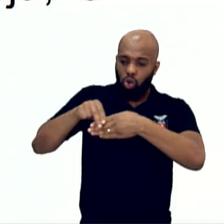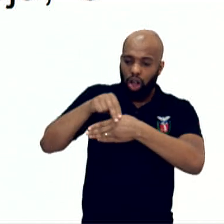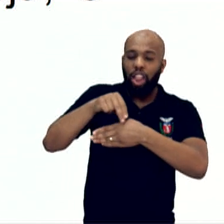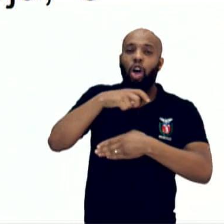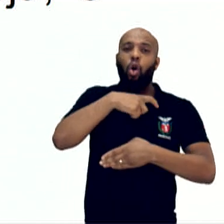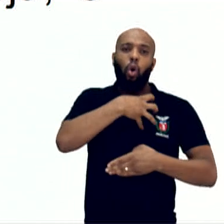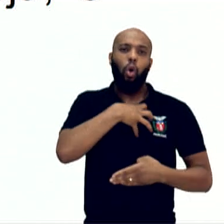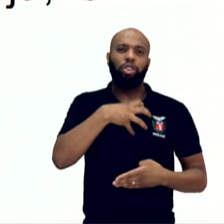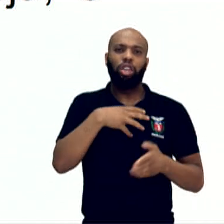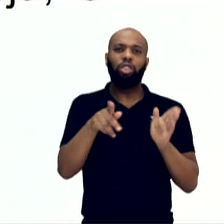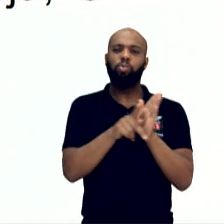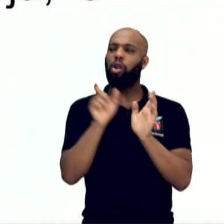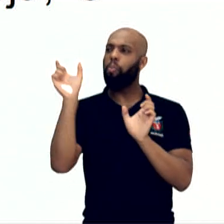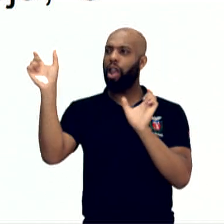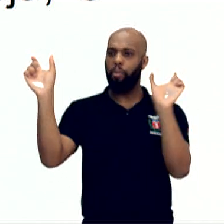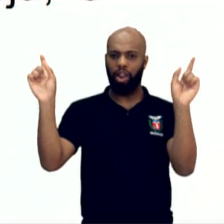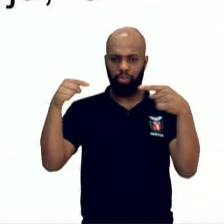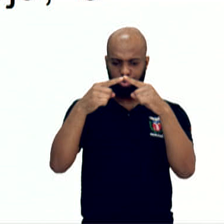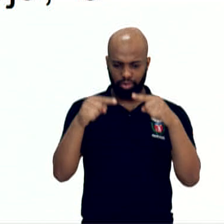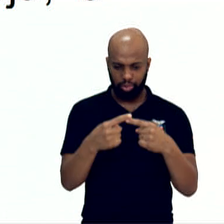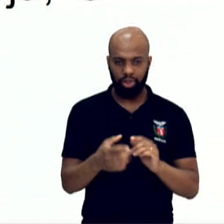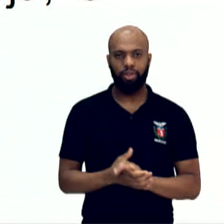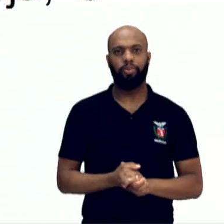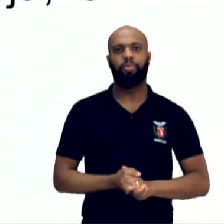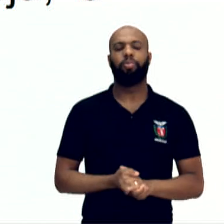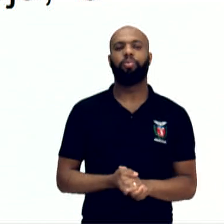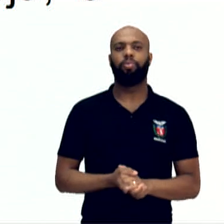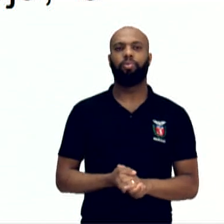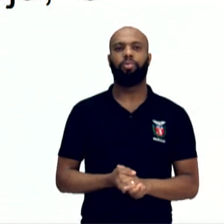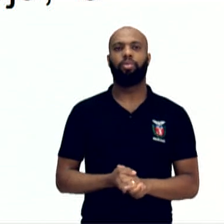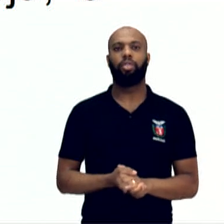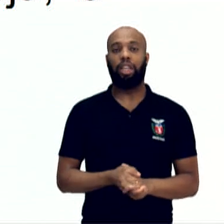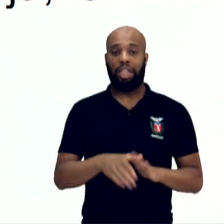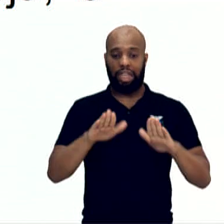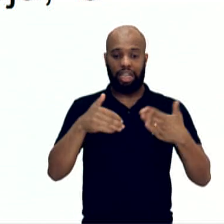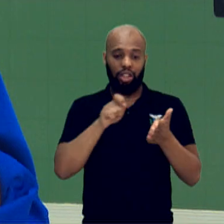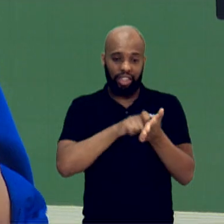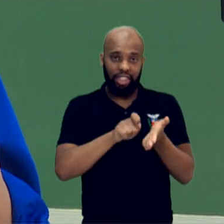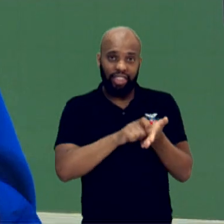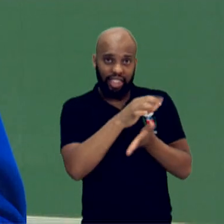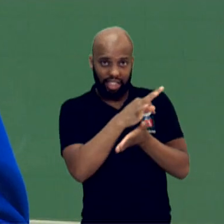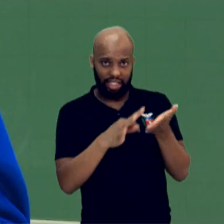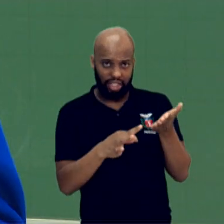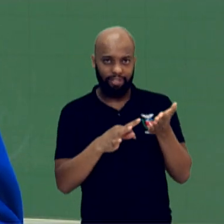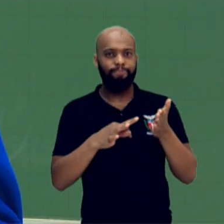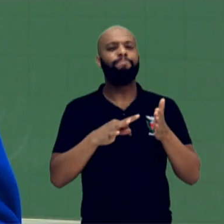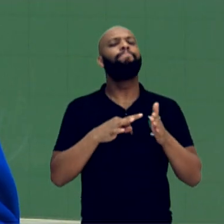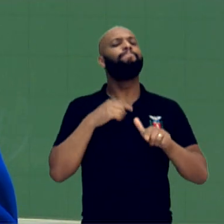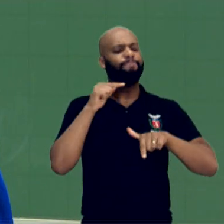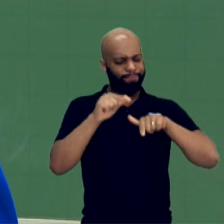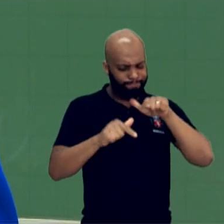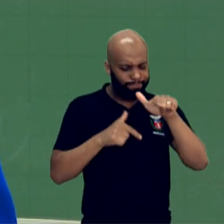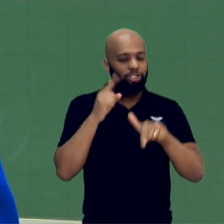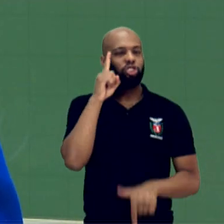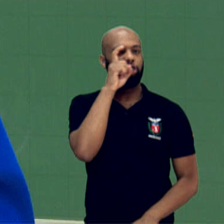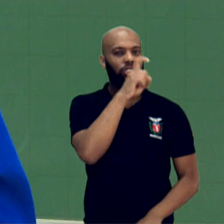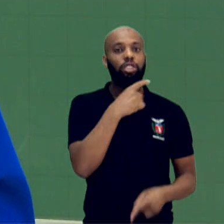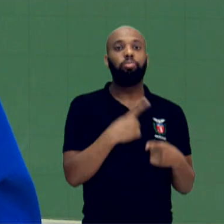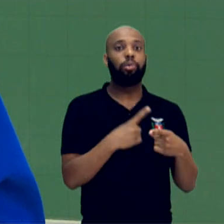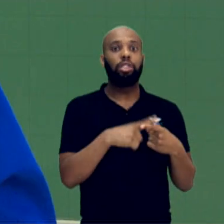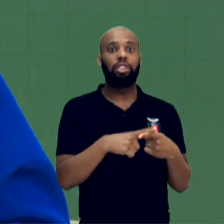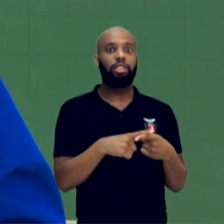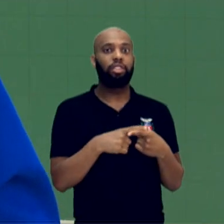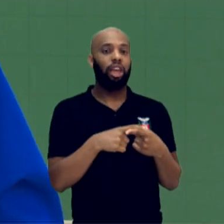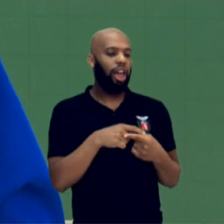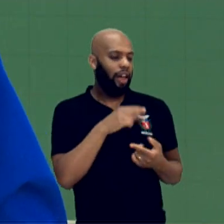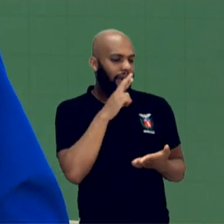combine sons e palavras. Para escrever um texto é trabalhoso, gente. Não adianta você querer